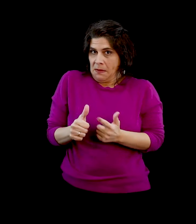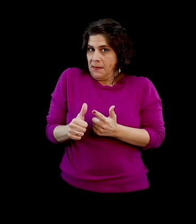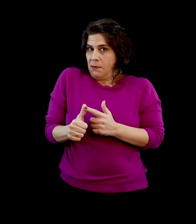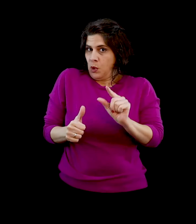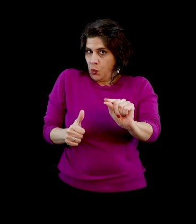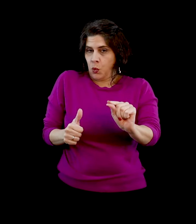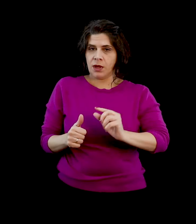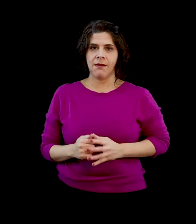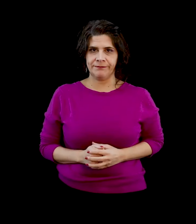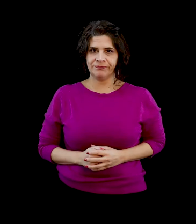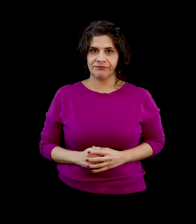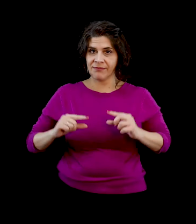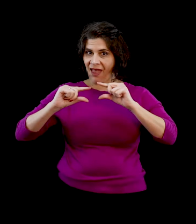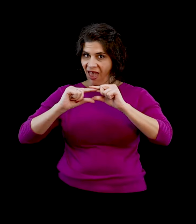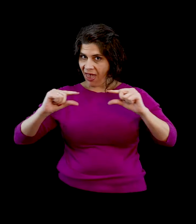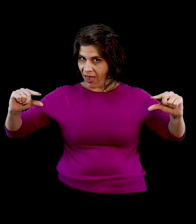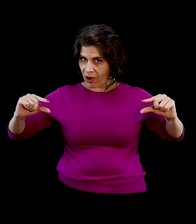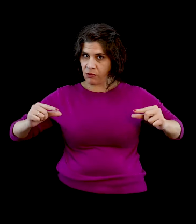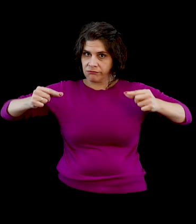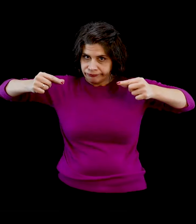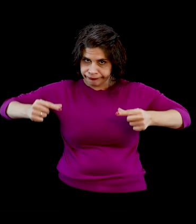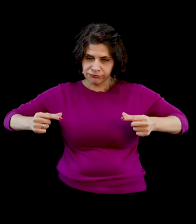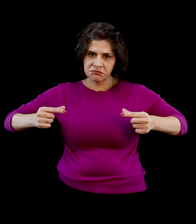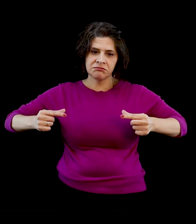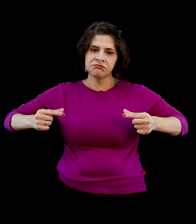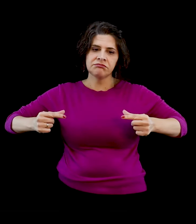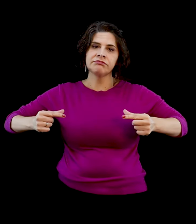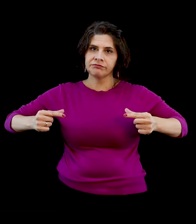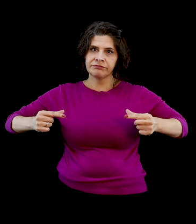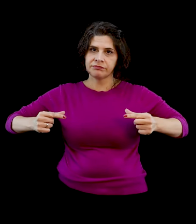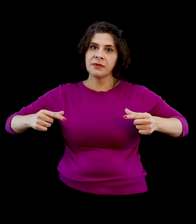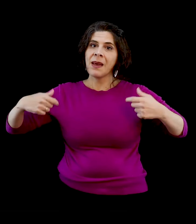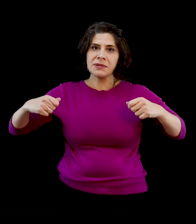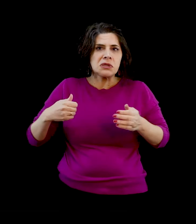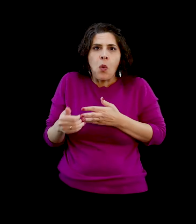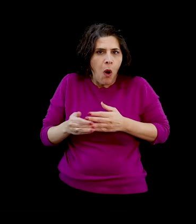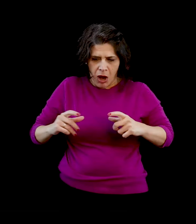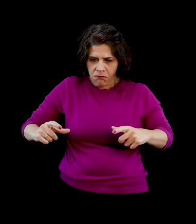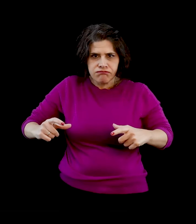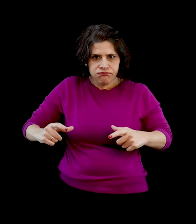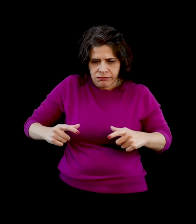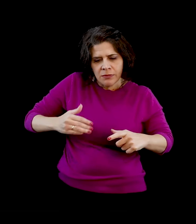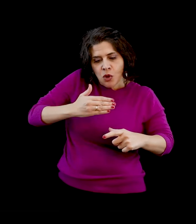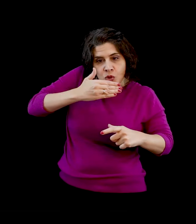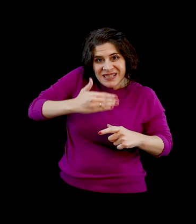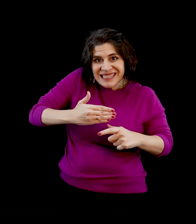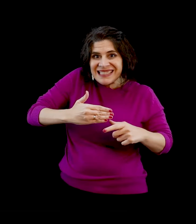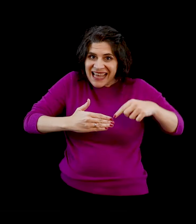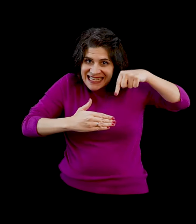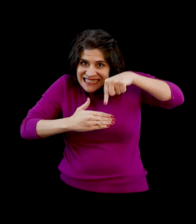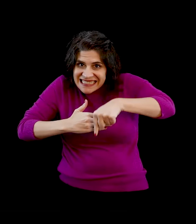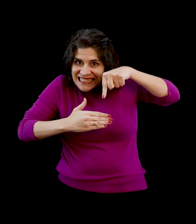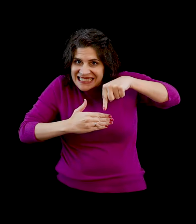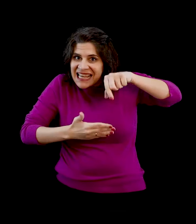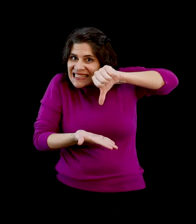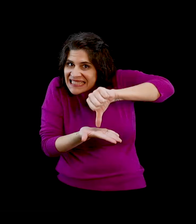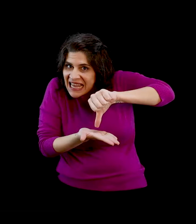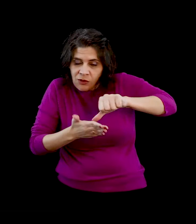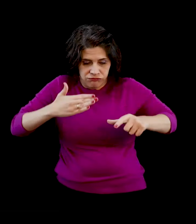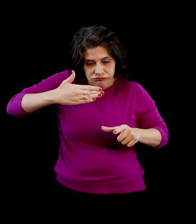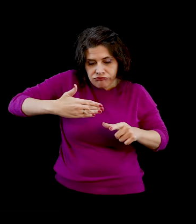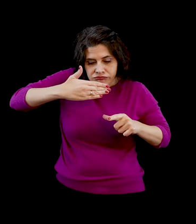Primeiro, ó, vou pegar minha régua num lugar aleatório, fazer uma reta que passe pelo centro do círculo que está aqui